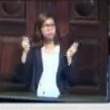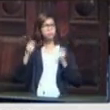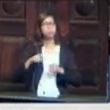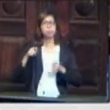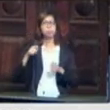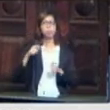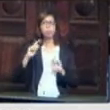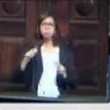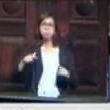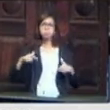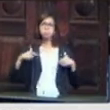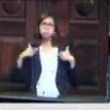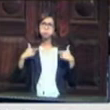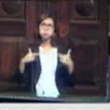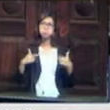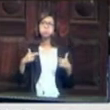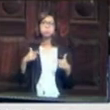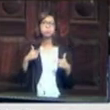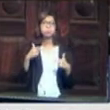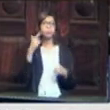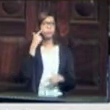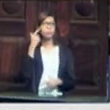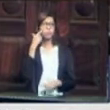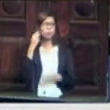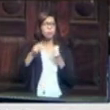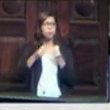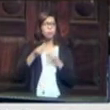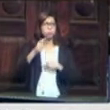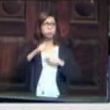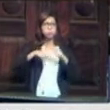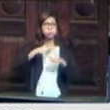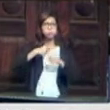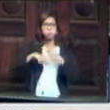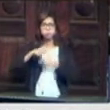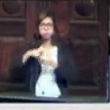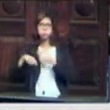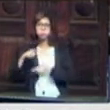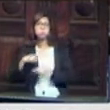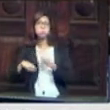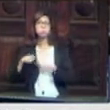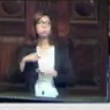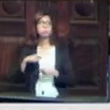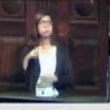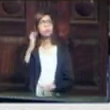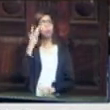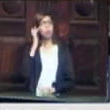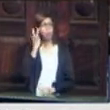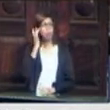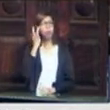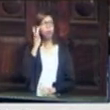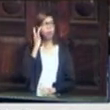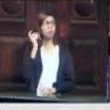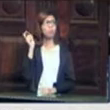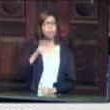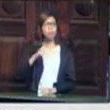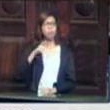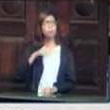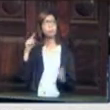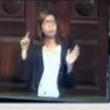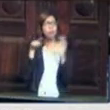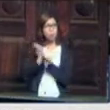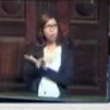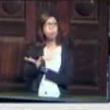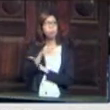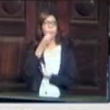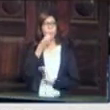à frente das áreas da administração superior desse Estado? Acho que essa seria uma boa pergunta a